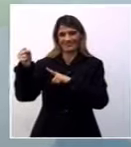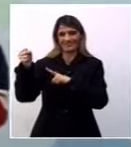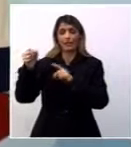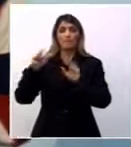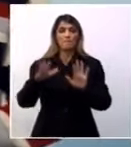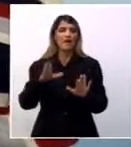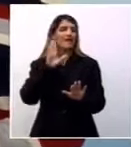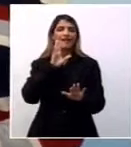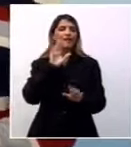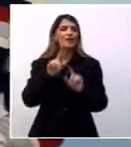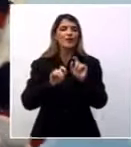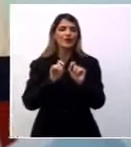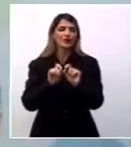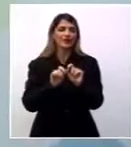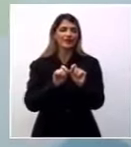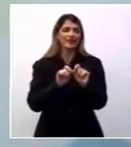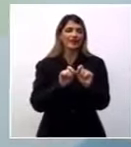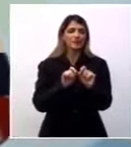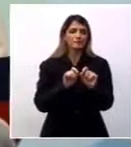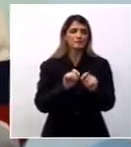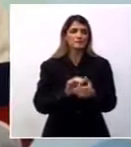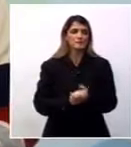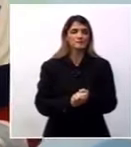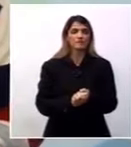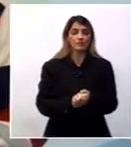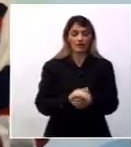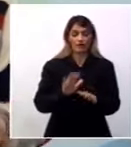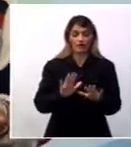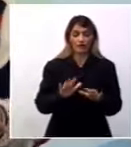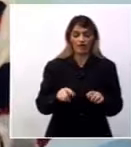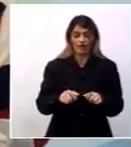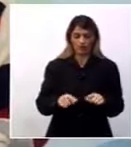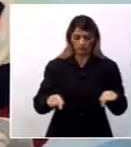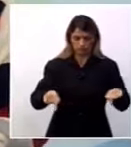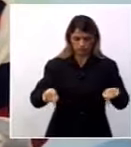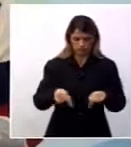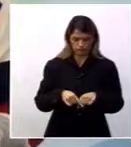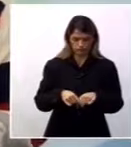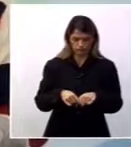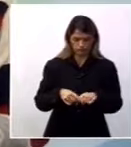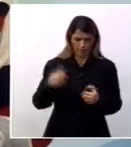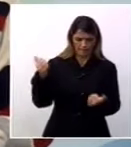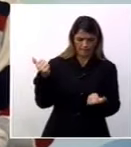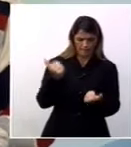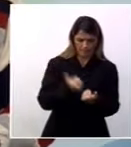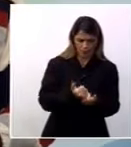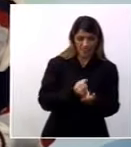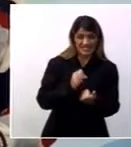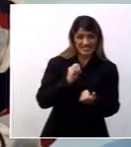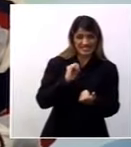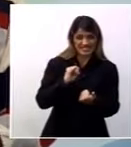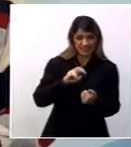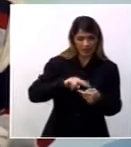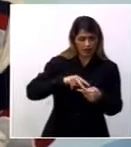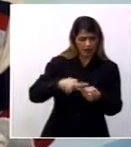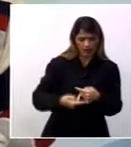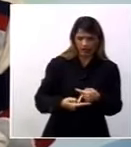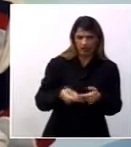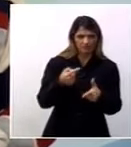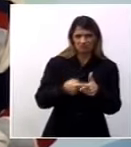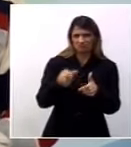legal, gente, é que você fica totalmente no tatame, apoiado. Se você cair, não tem